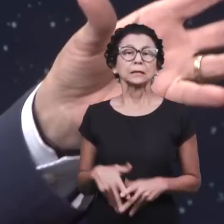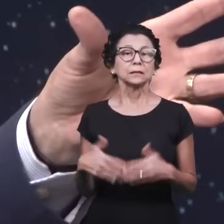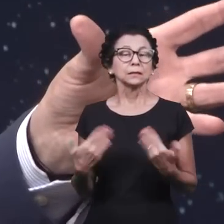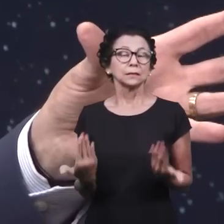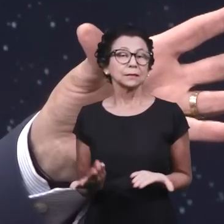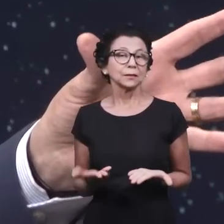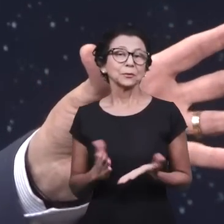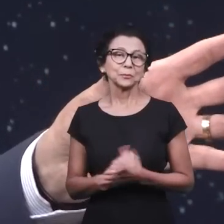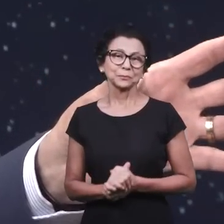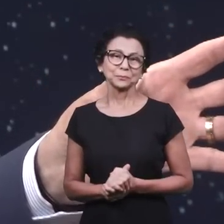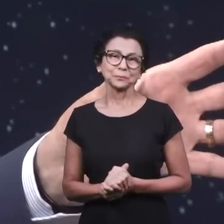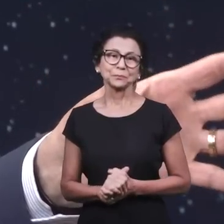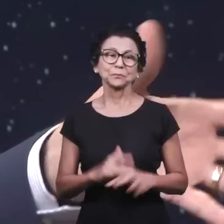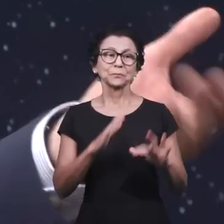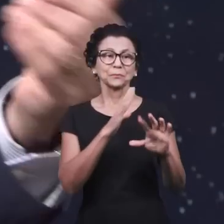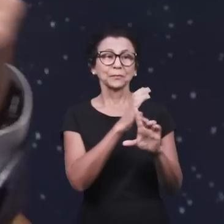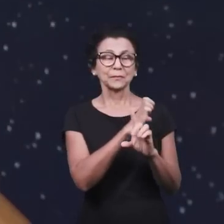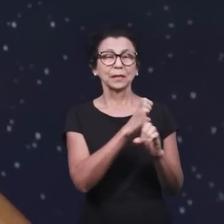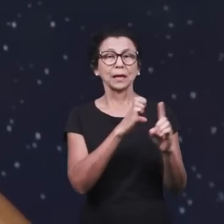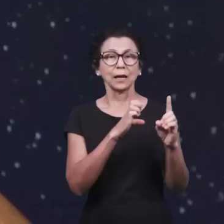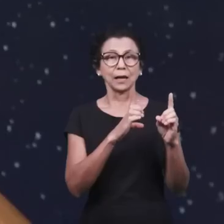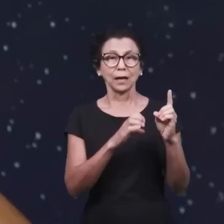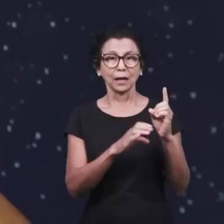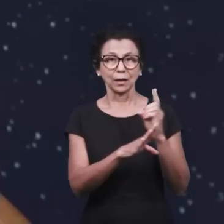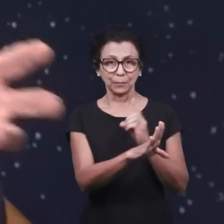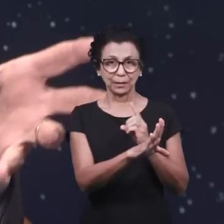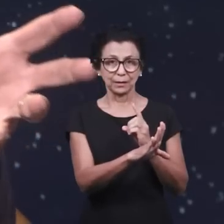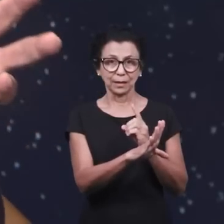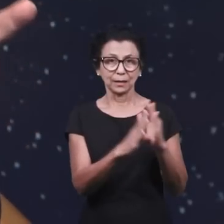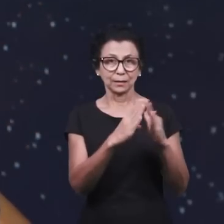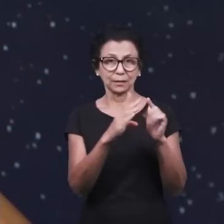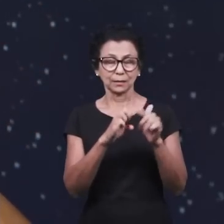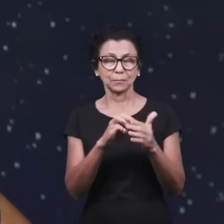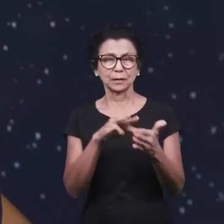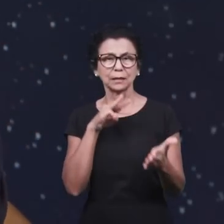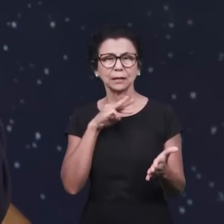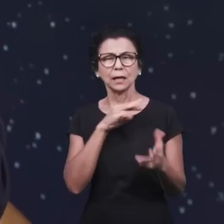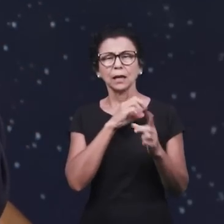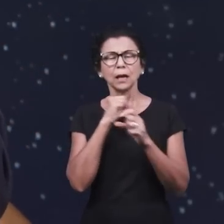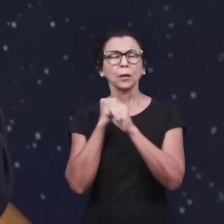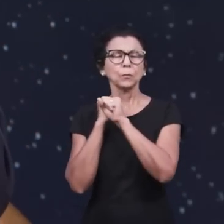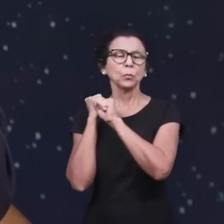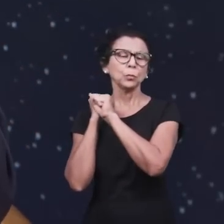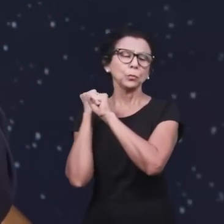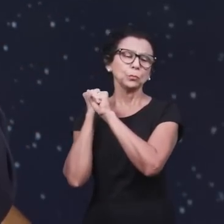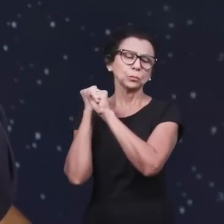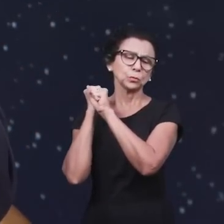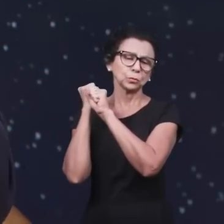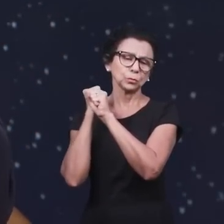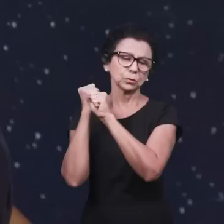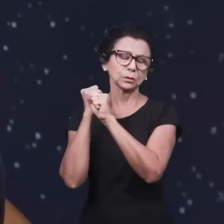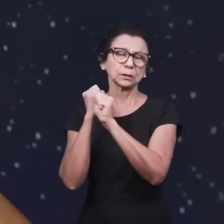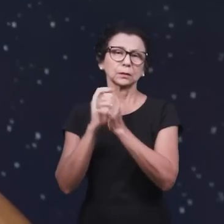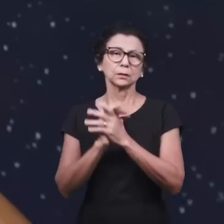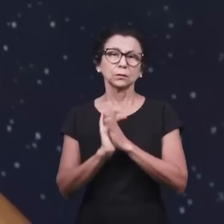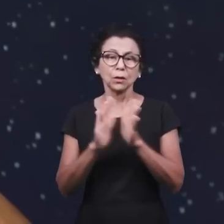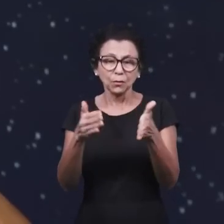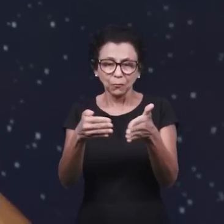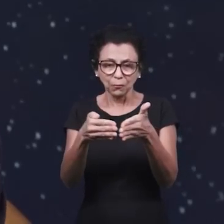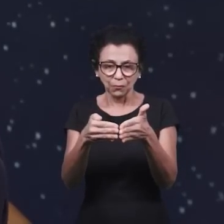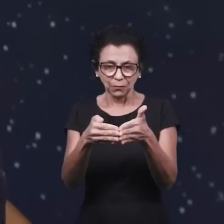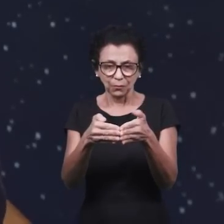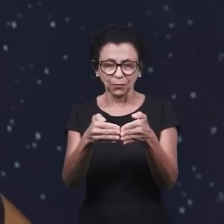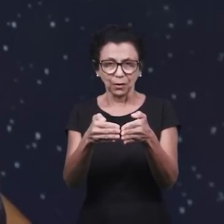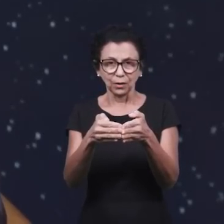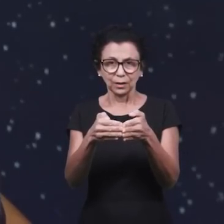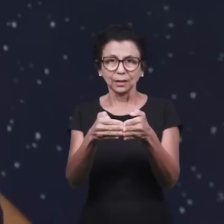Escola Bíblica Dominical, há muitos anos, da Igreja Cristã Maranata, está totalmente concentrada